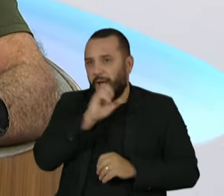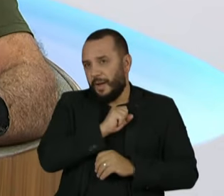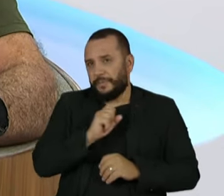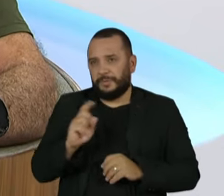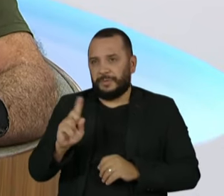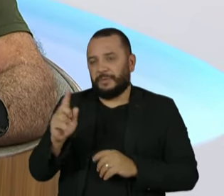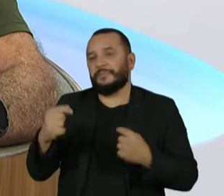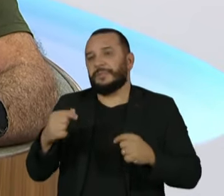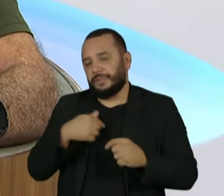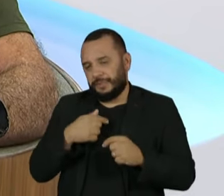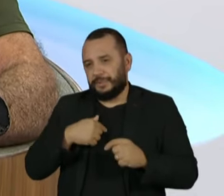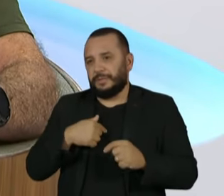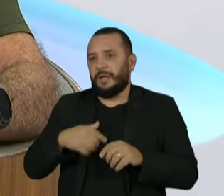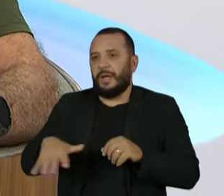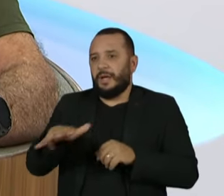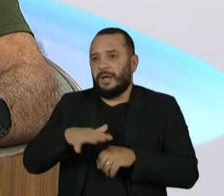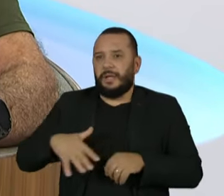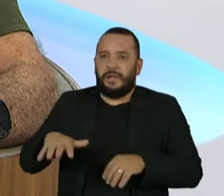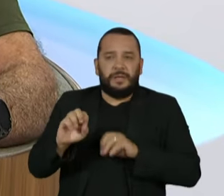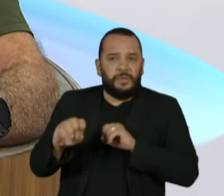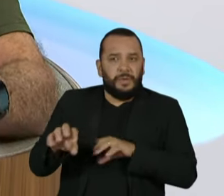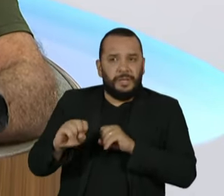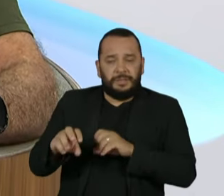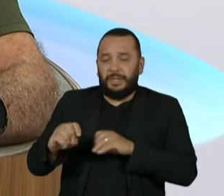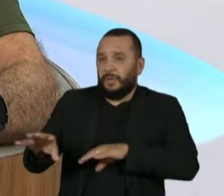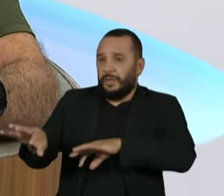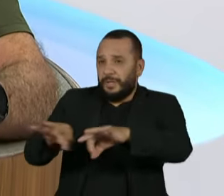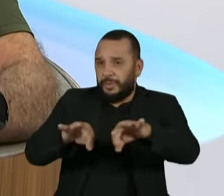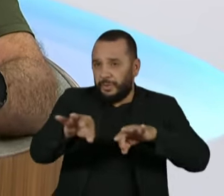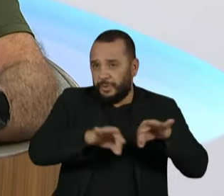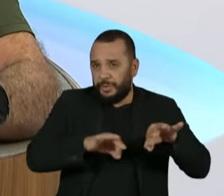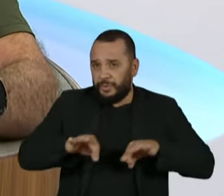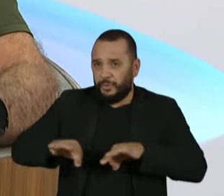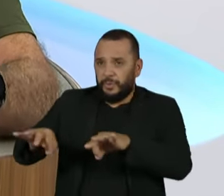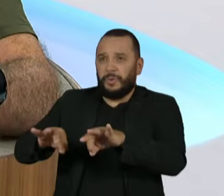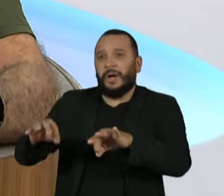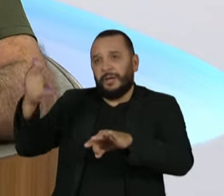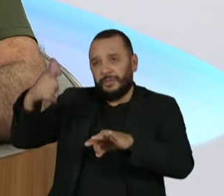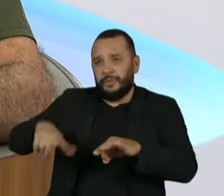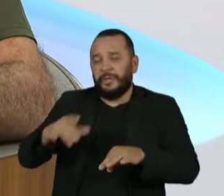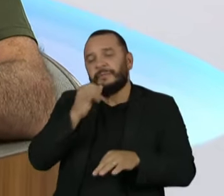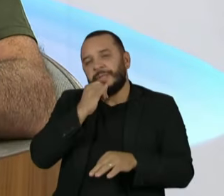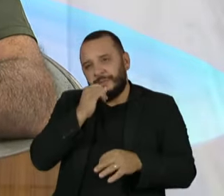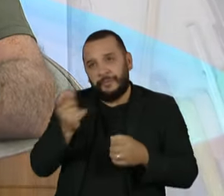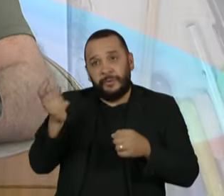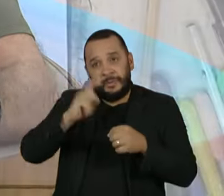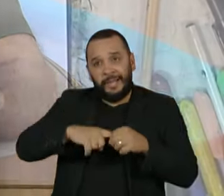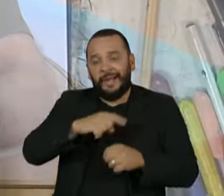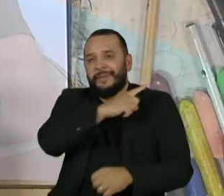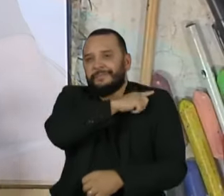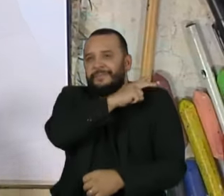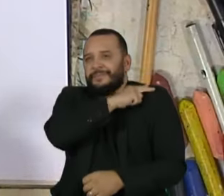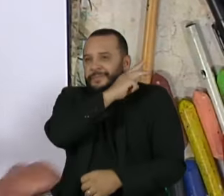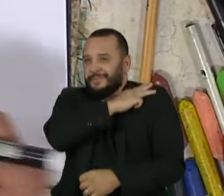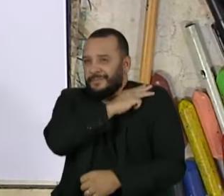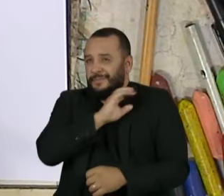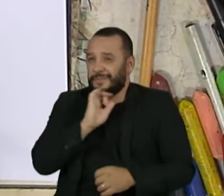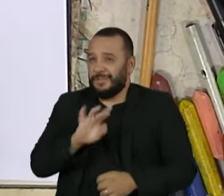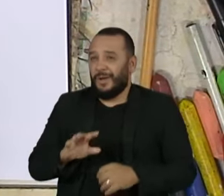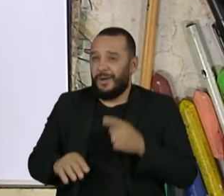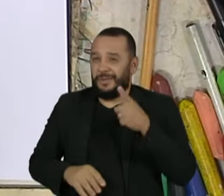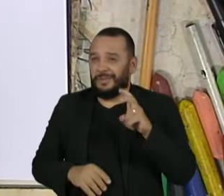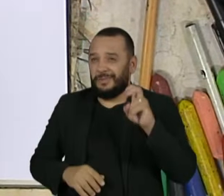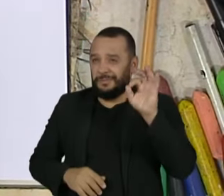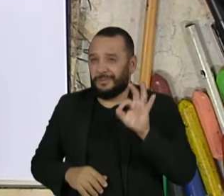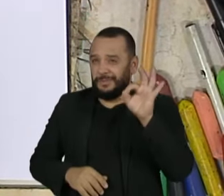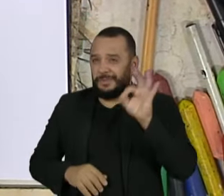tem que reestruturar educação e as pessoas têm que por exemplo de novo vamos voltar para o ensino médio é só 15% das